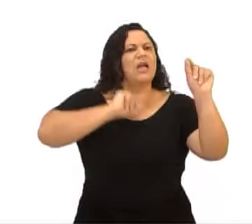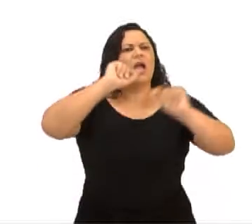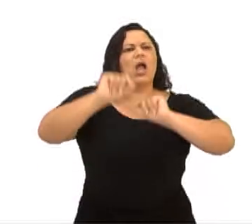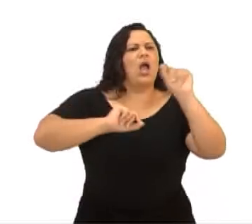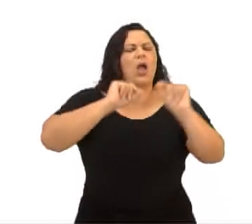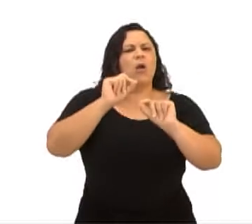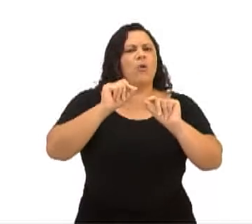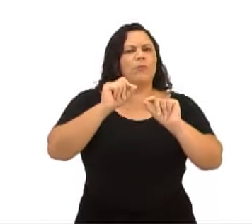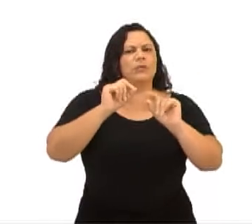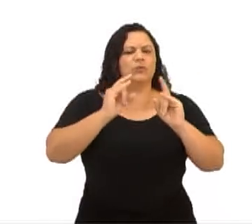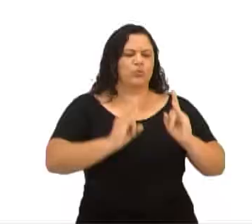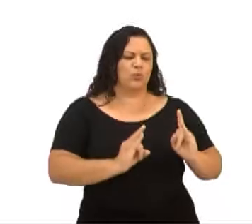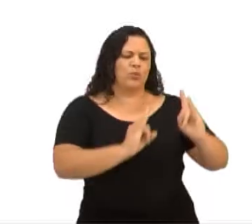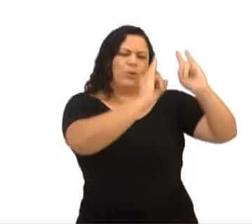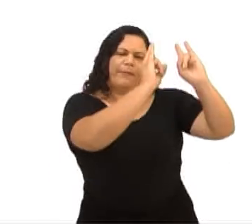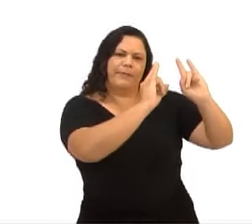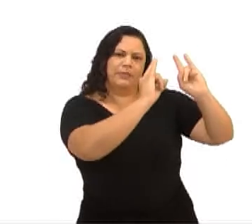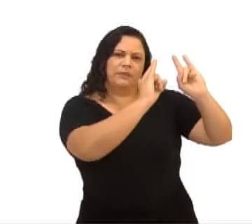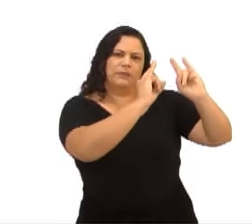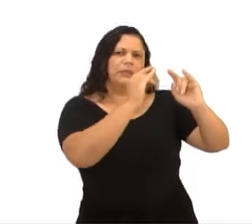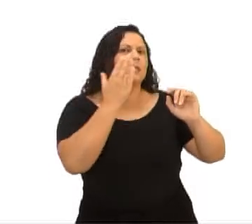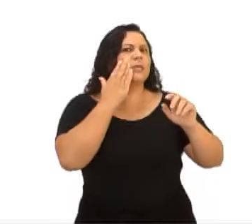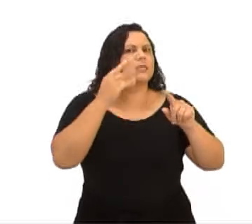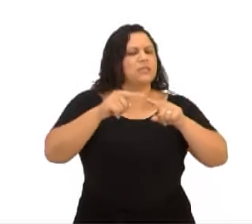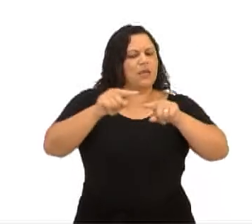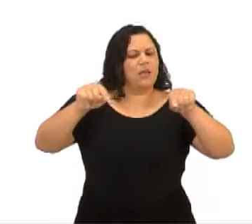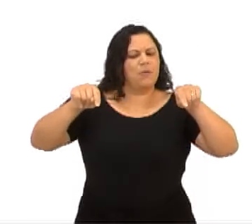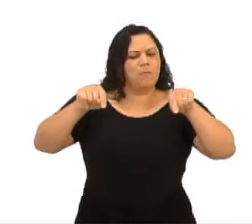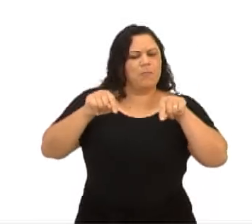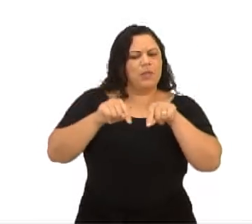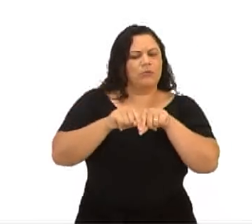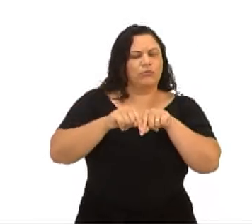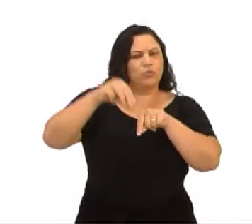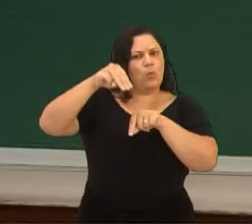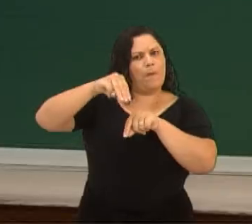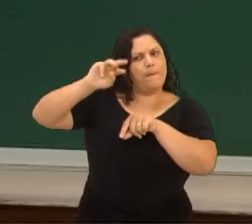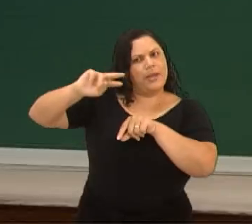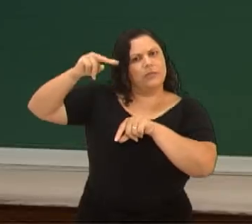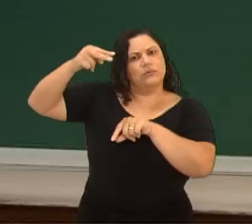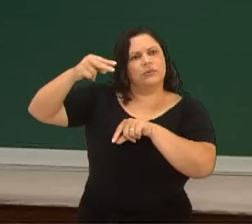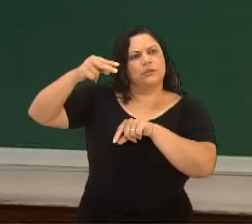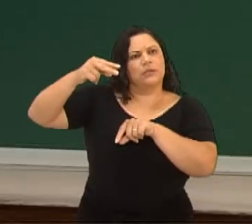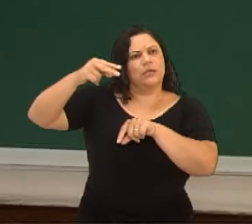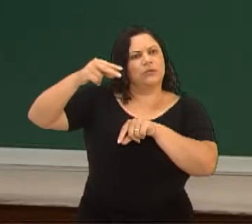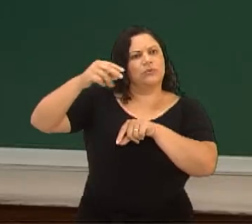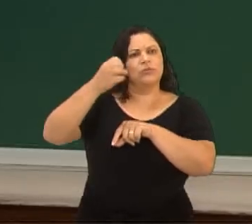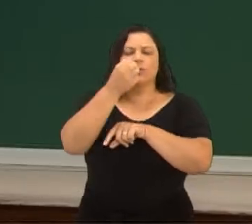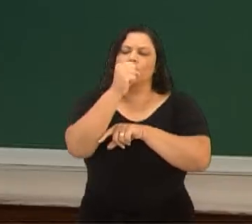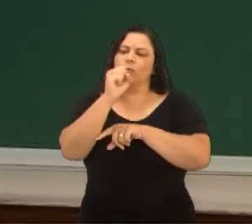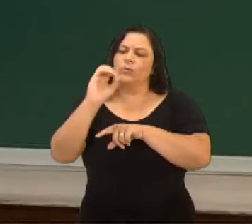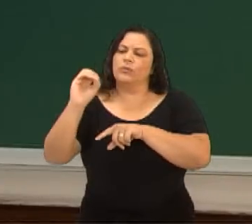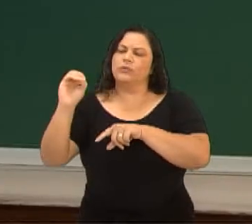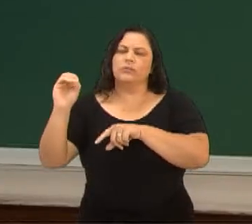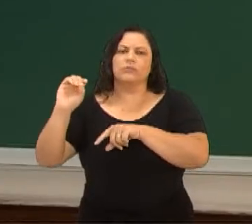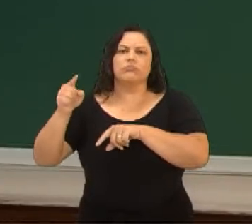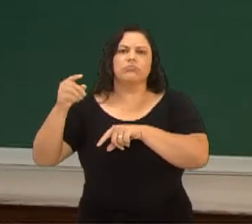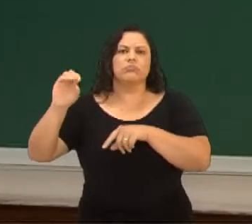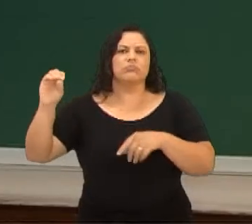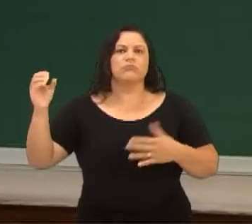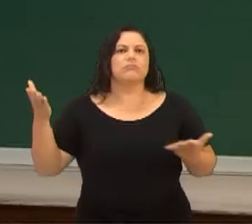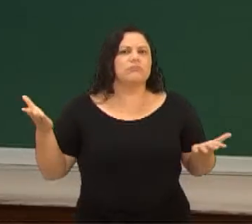do apartamento, sabendo que o metro quadrado custa 800? Olhando aqui, ó, o